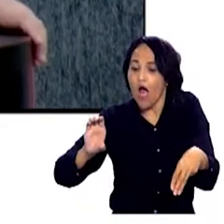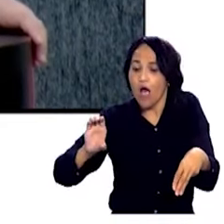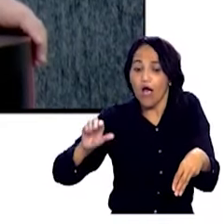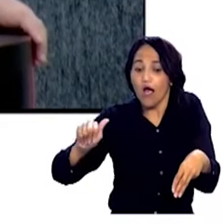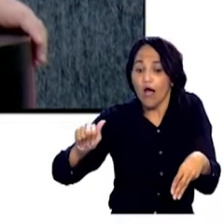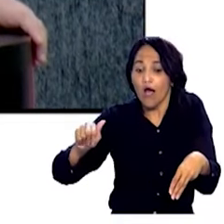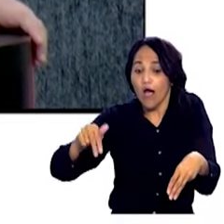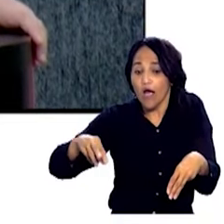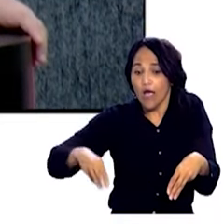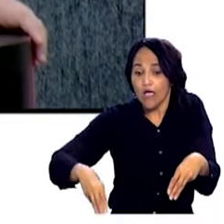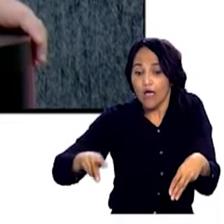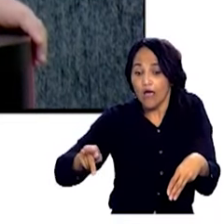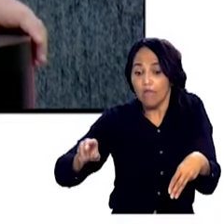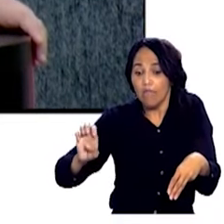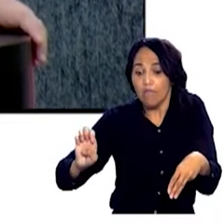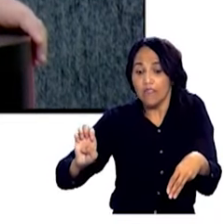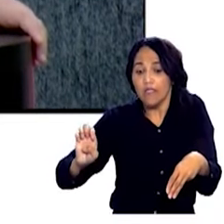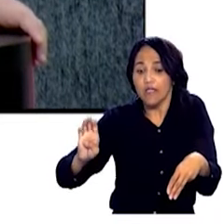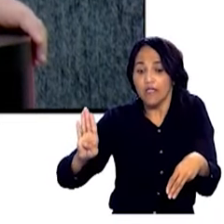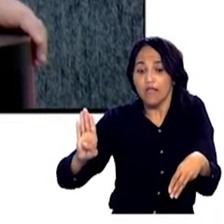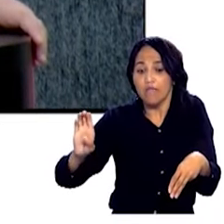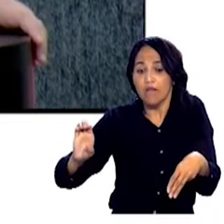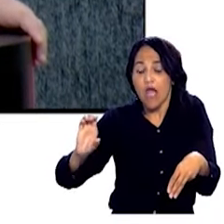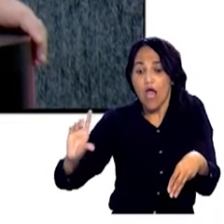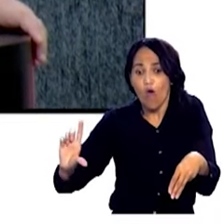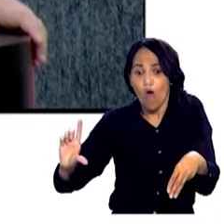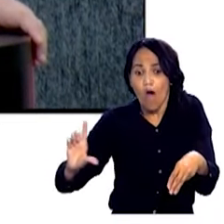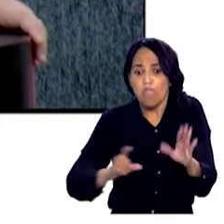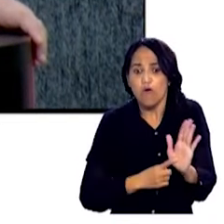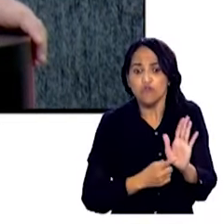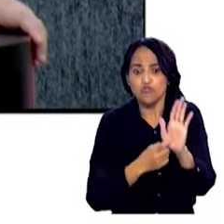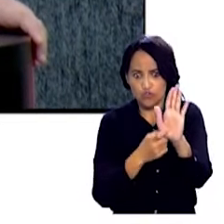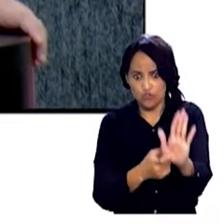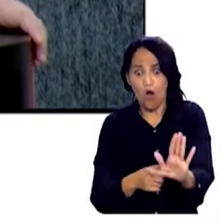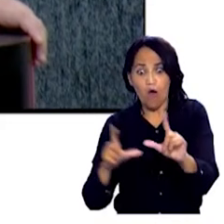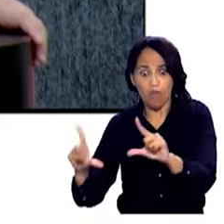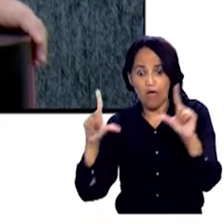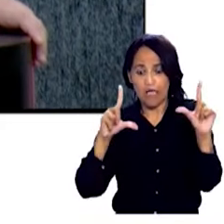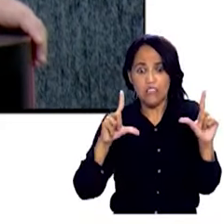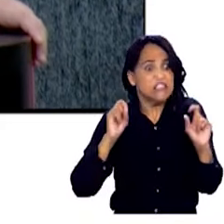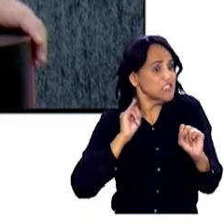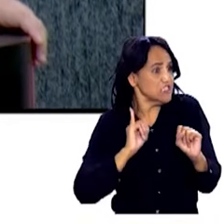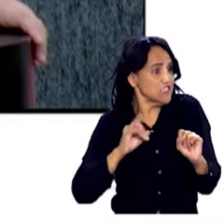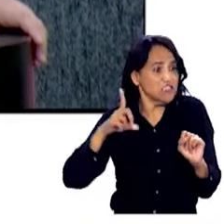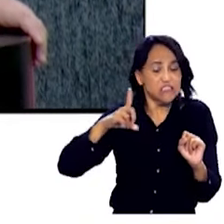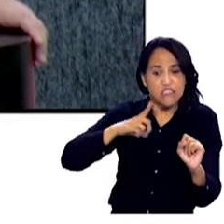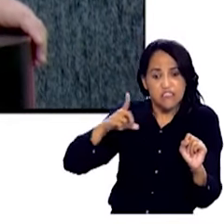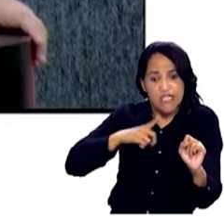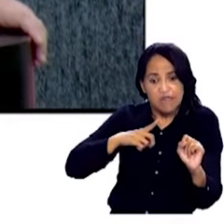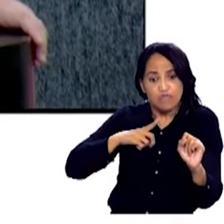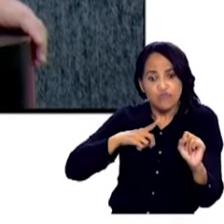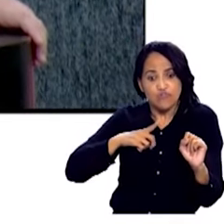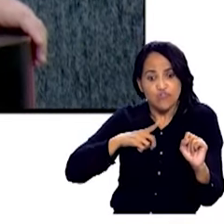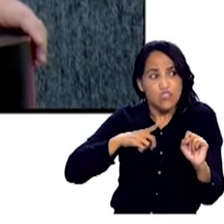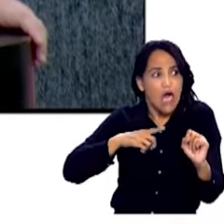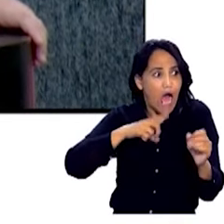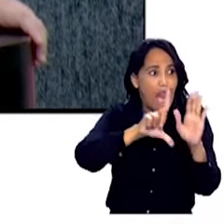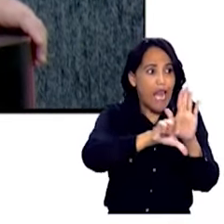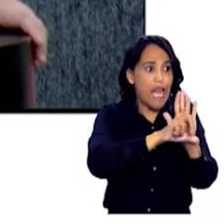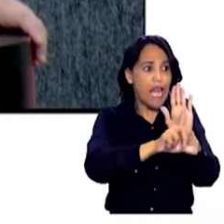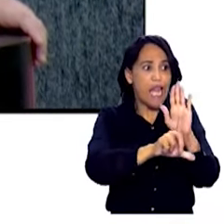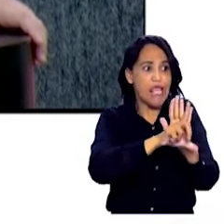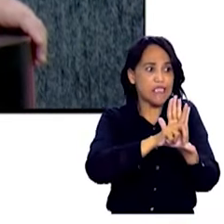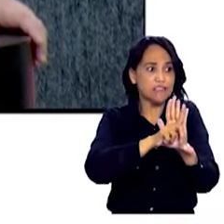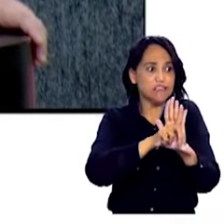intervenções se é verdade que nós temos instrumentos legislativos que nos